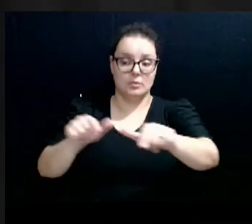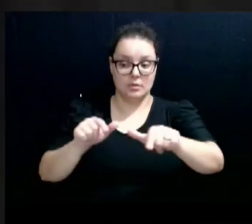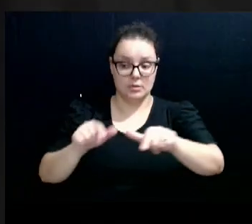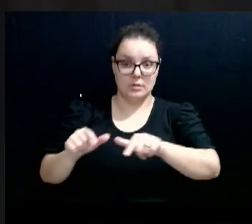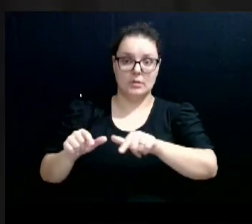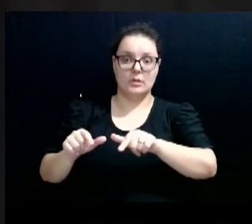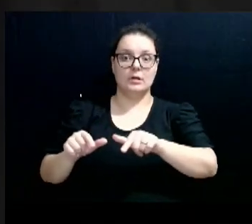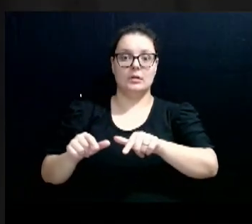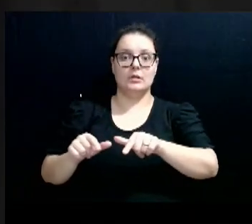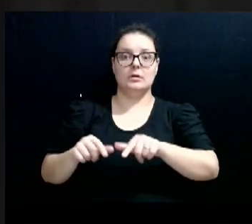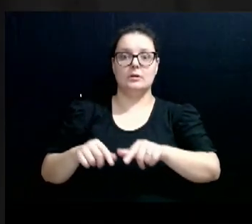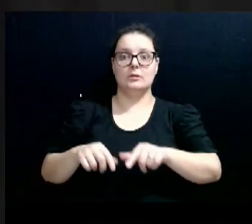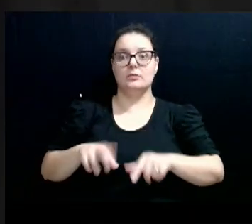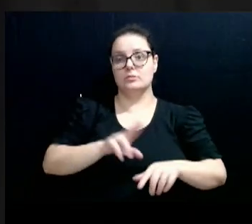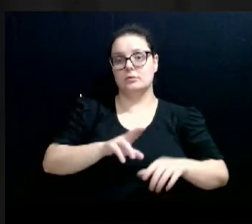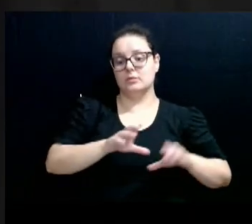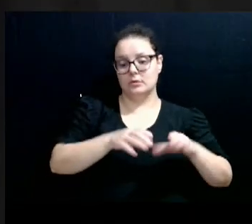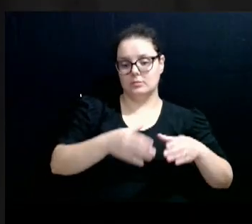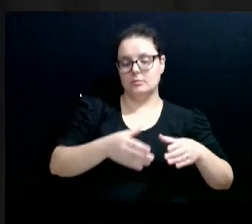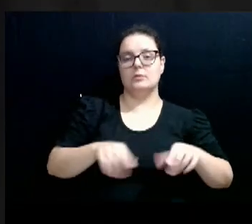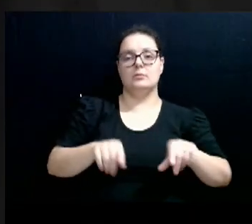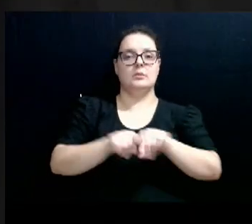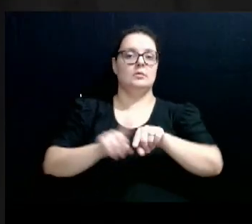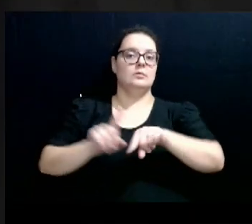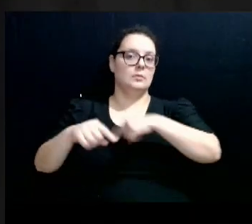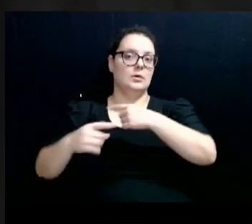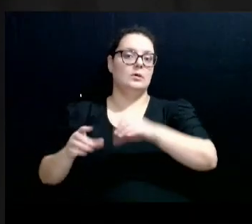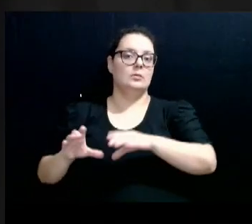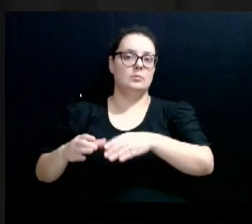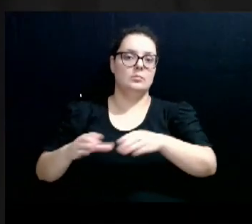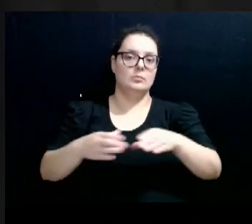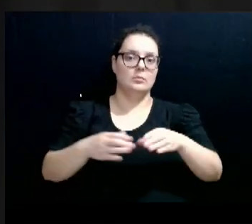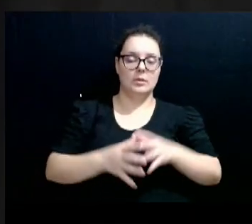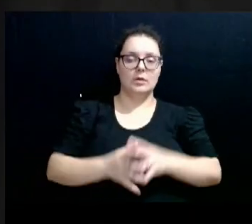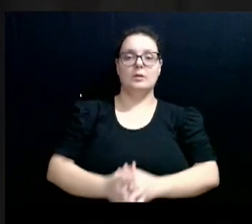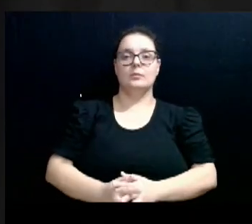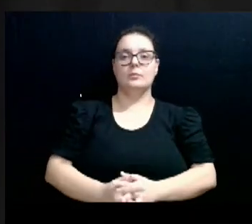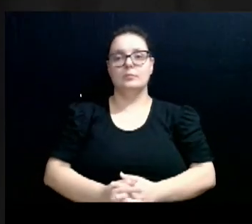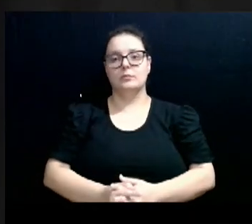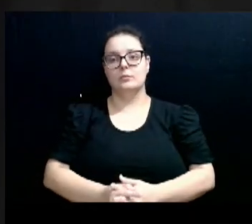também existiam outras espécies de comissões que eram mais